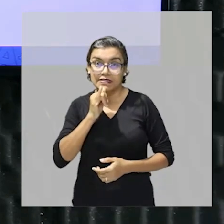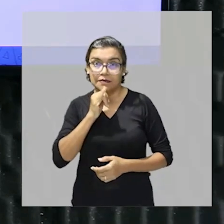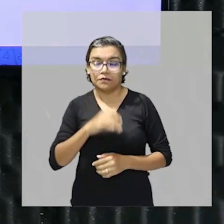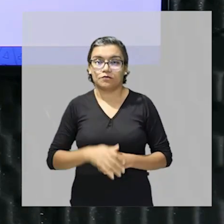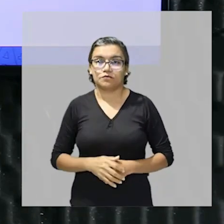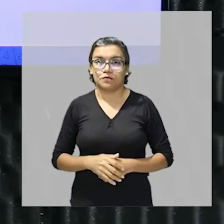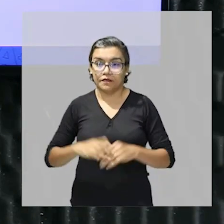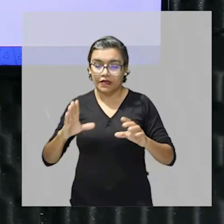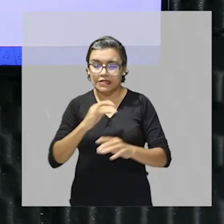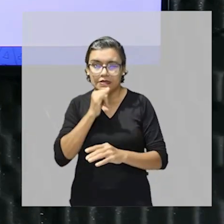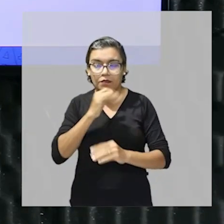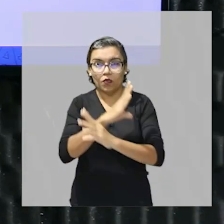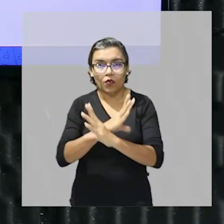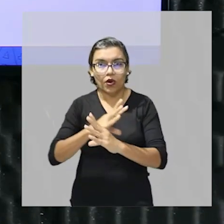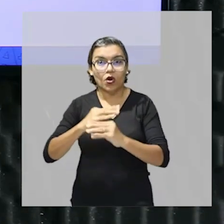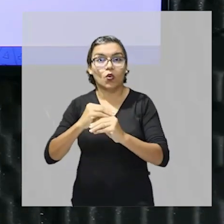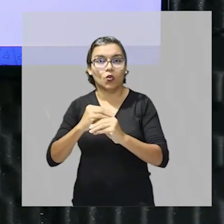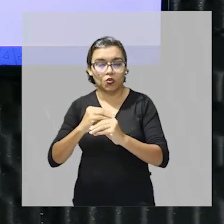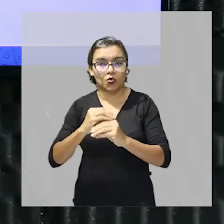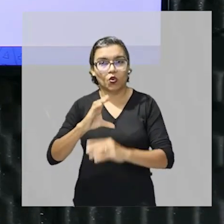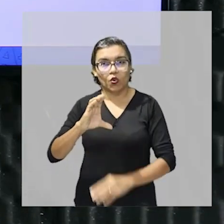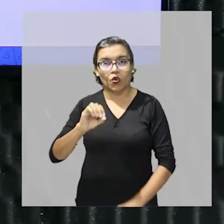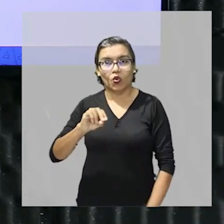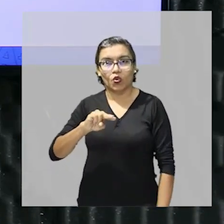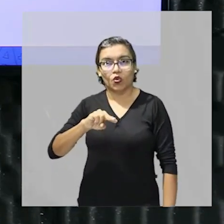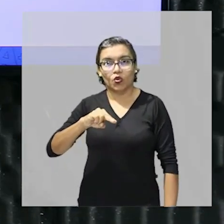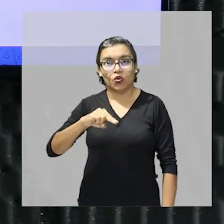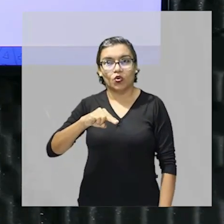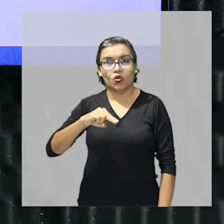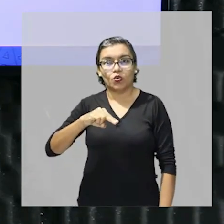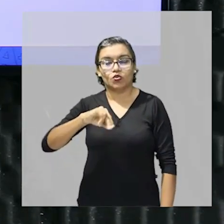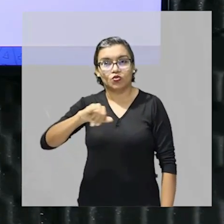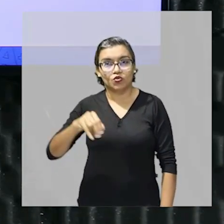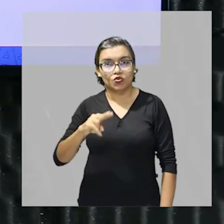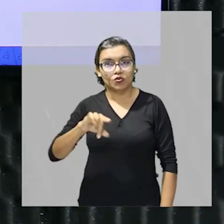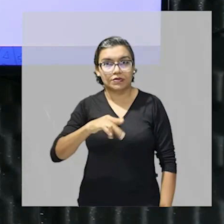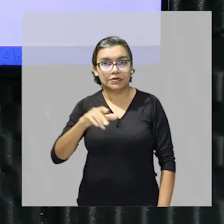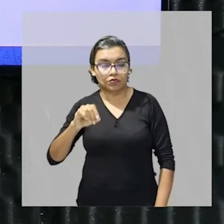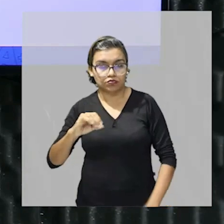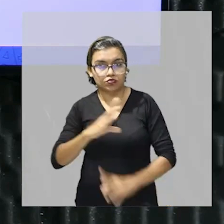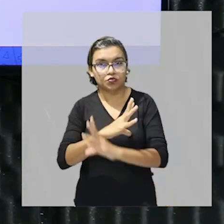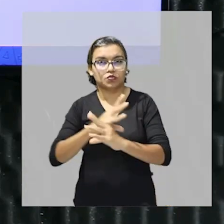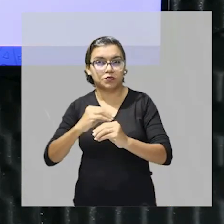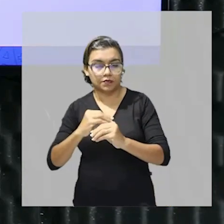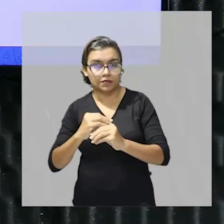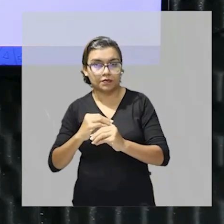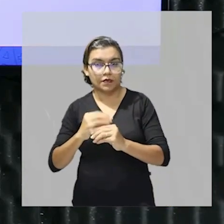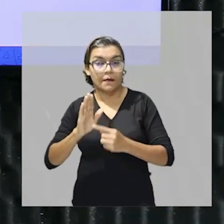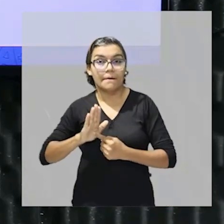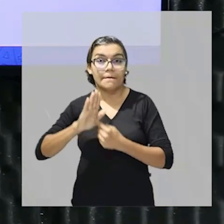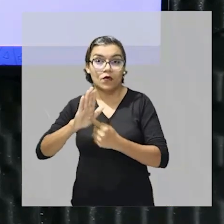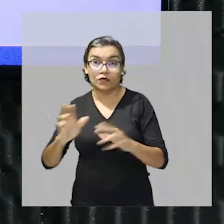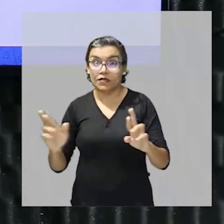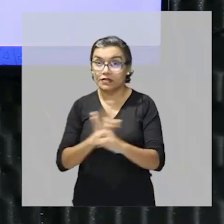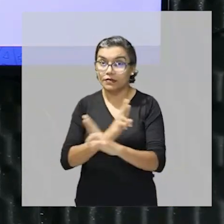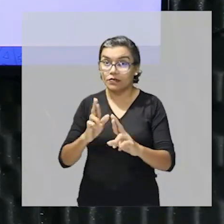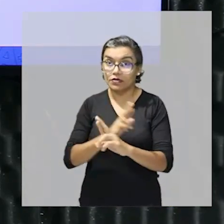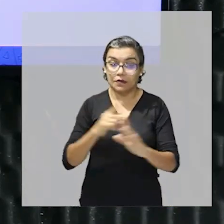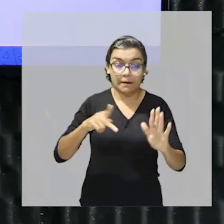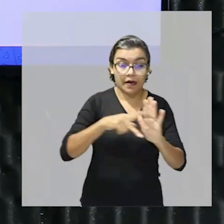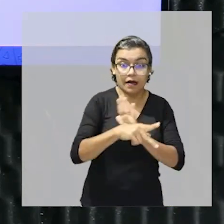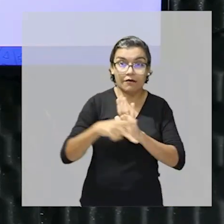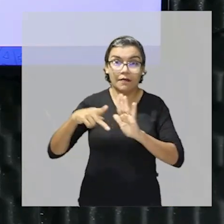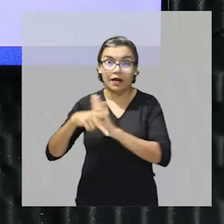palavras de ligação e os marcadores de discurso, eles servem para estabelecer relação. o relacionamento entre os parágrafos,